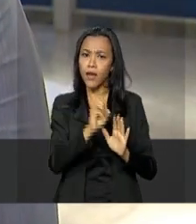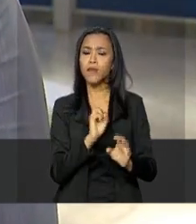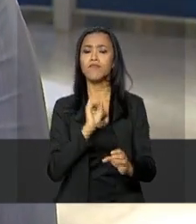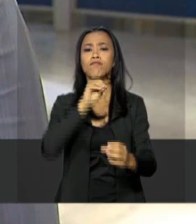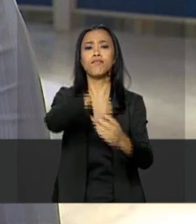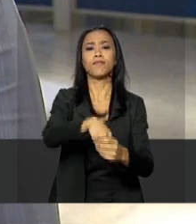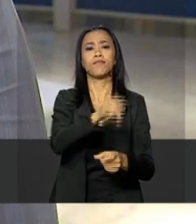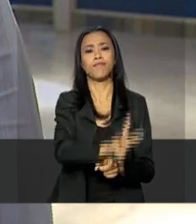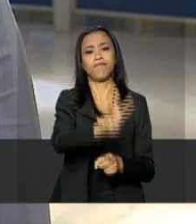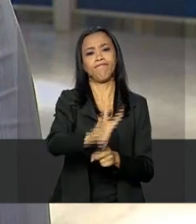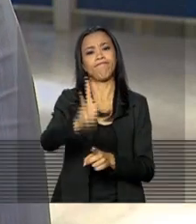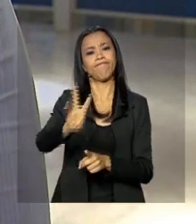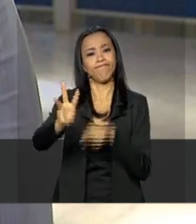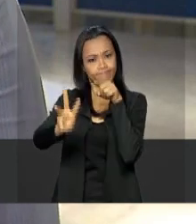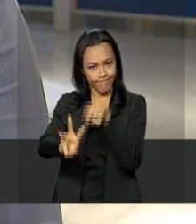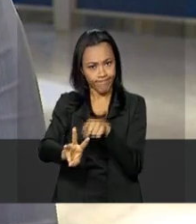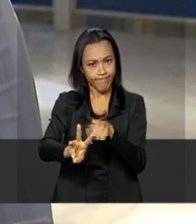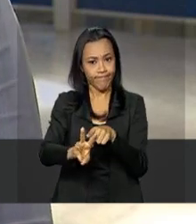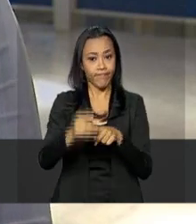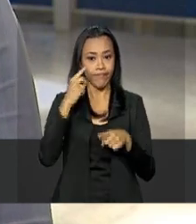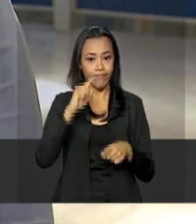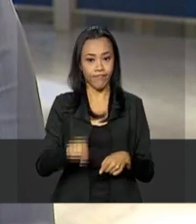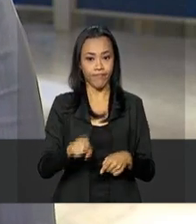na internet, que é